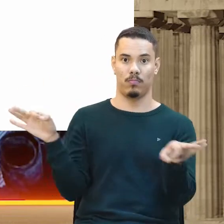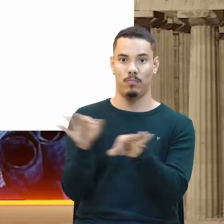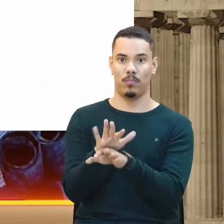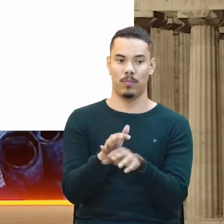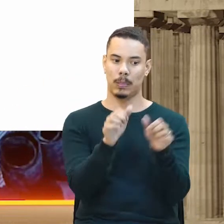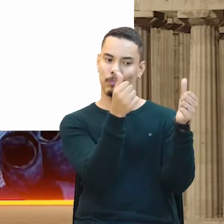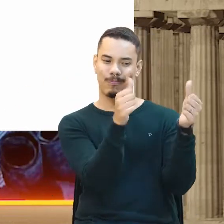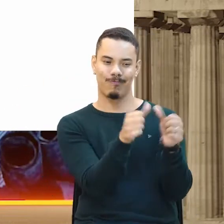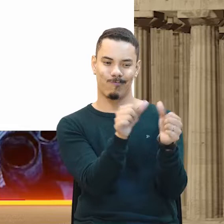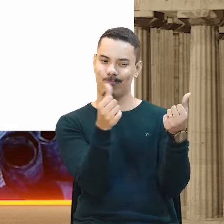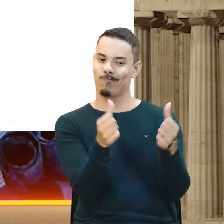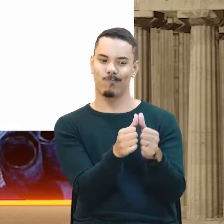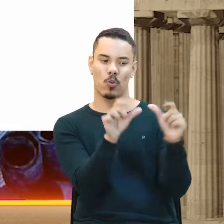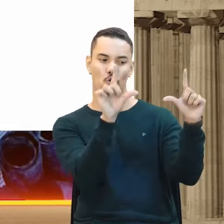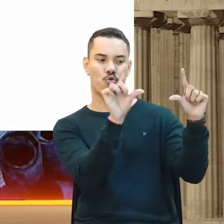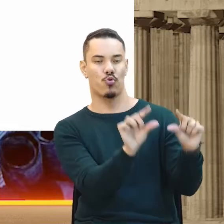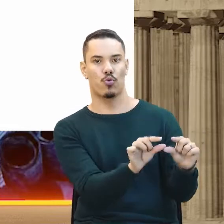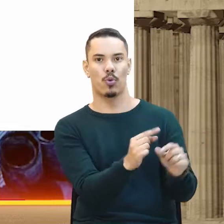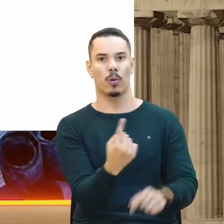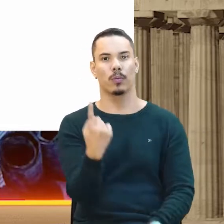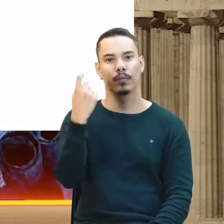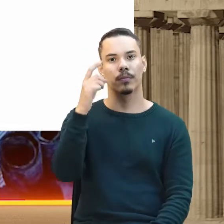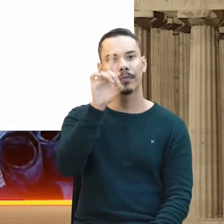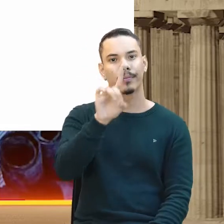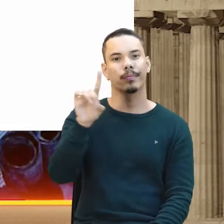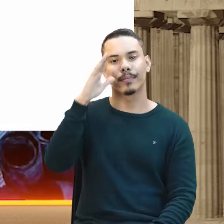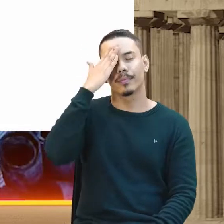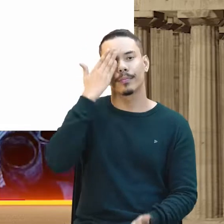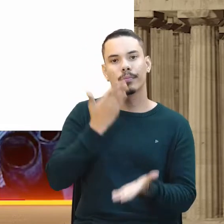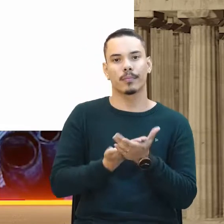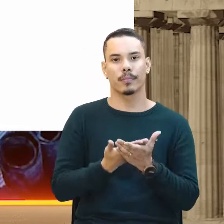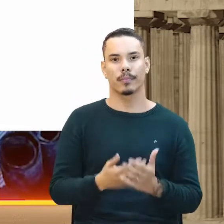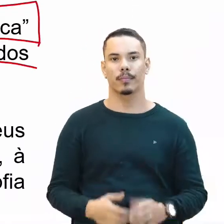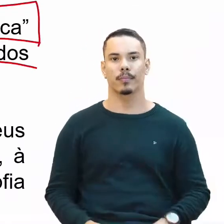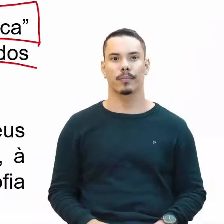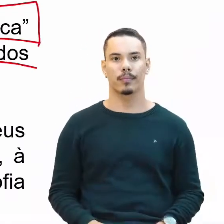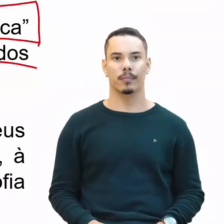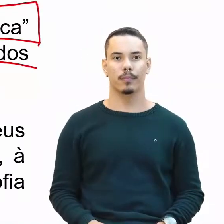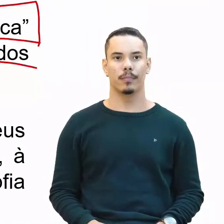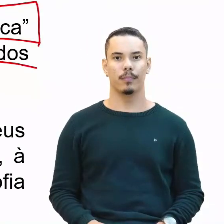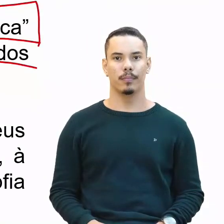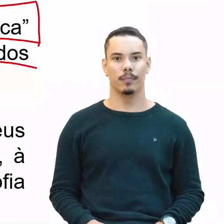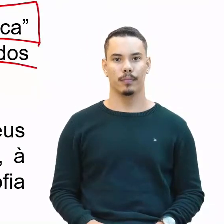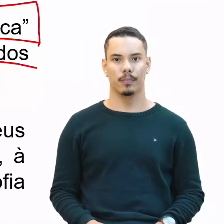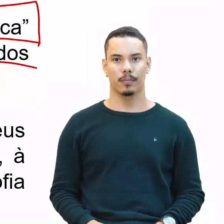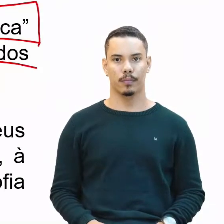em um único Deus. Certinho? Vamos continuar então, que olha só.